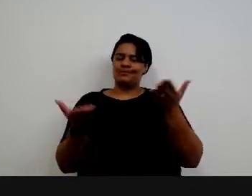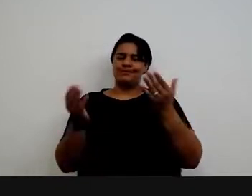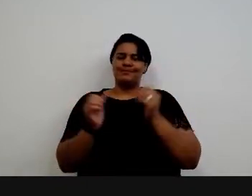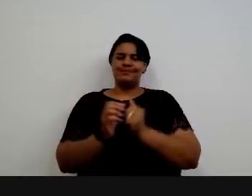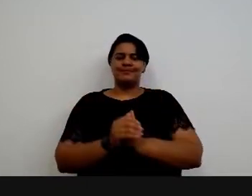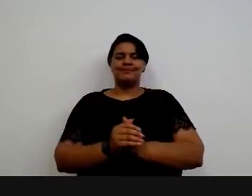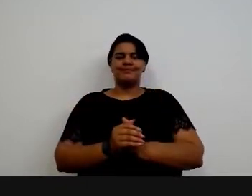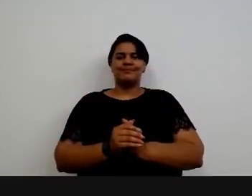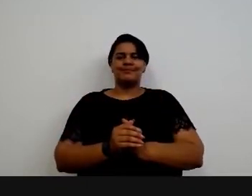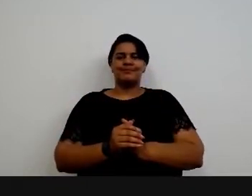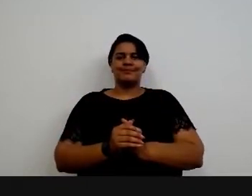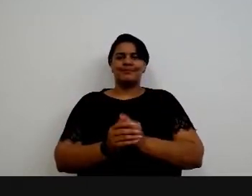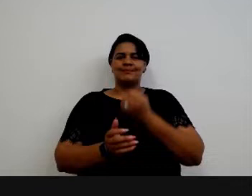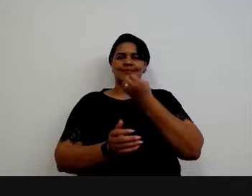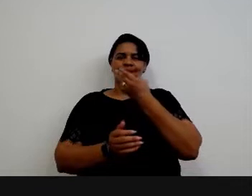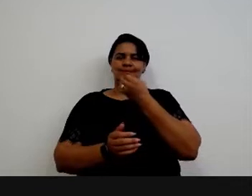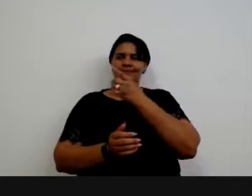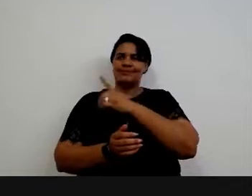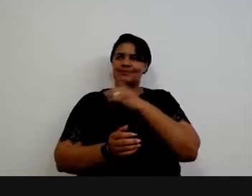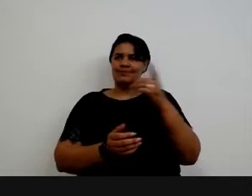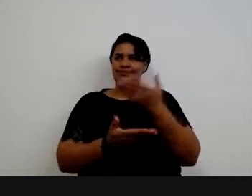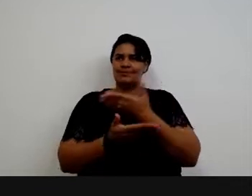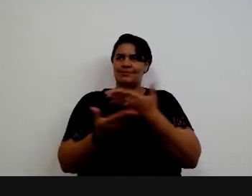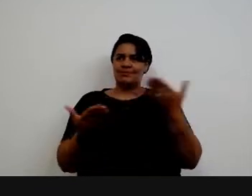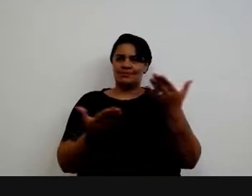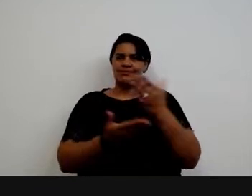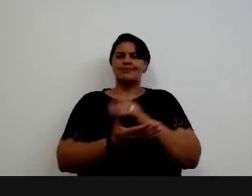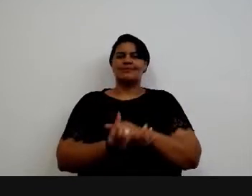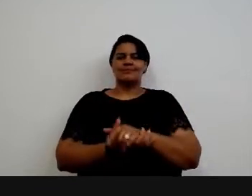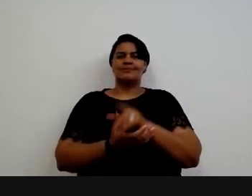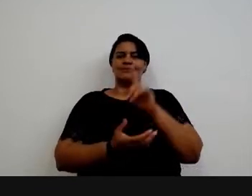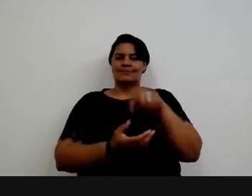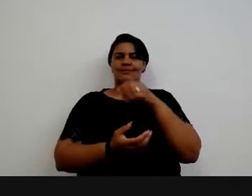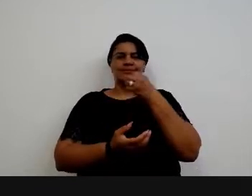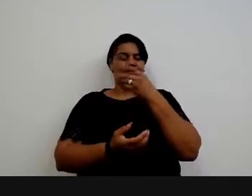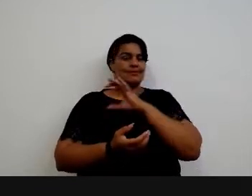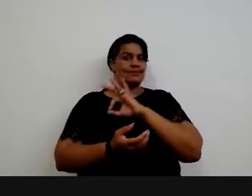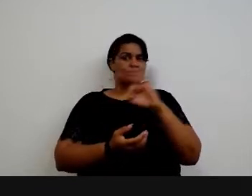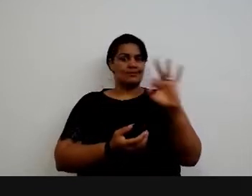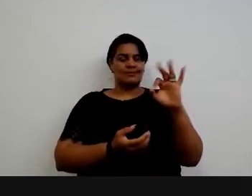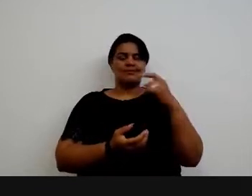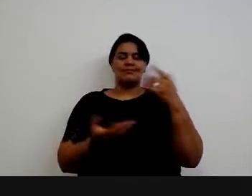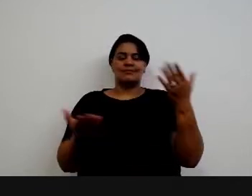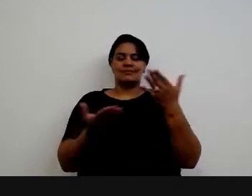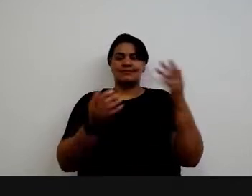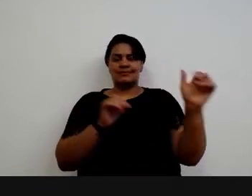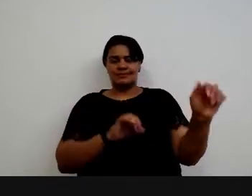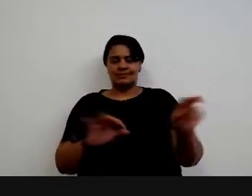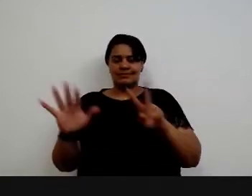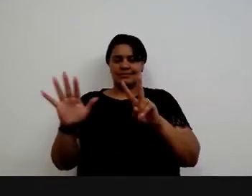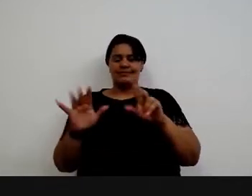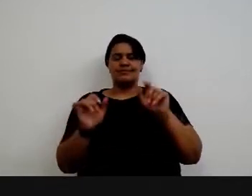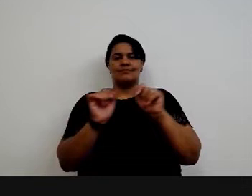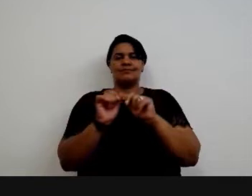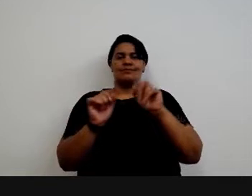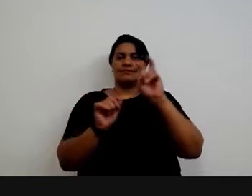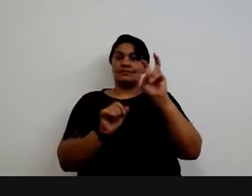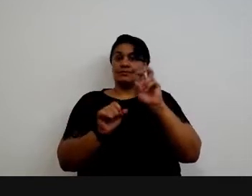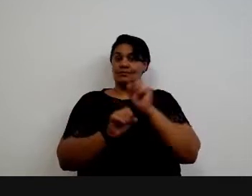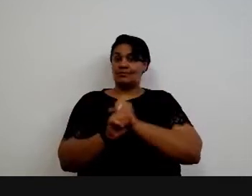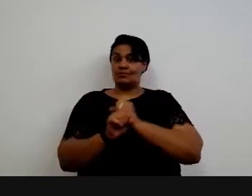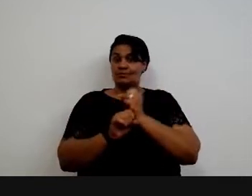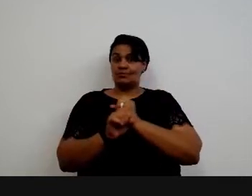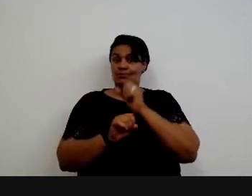Marcos. Bom dia, Corina, bom dia a todos. É um prazer estar aqui, principalmente, né, nessa semana que completa 5 anos da minha edição do Parlamento Jovem